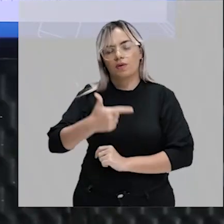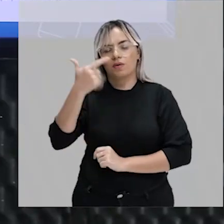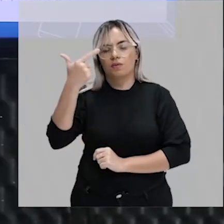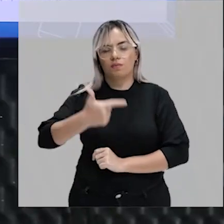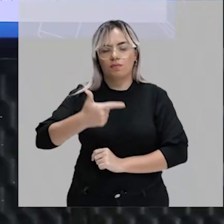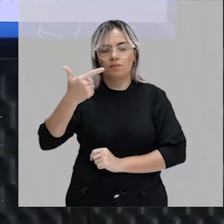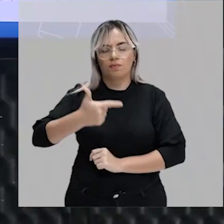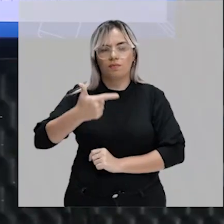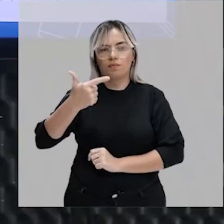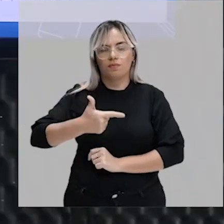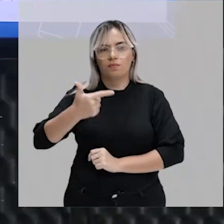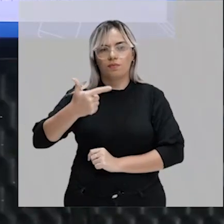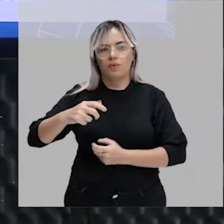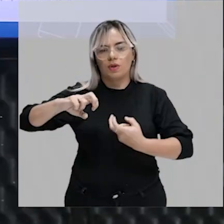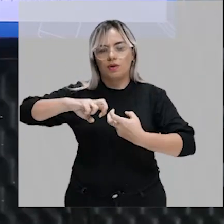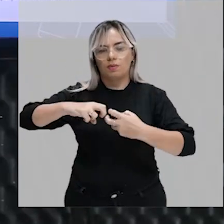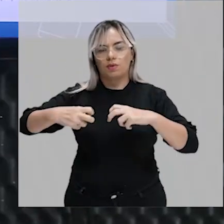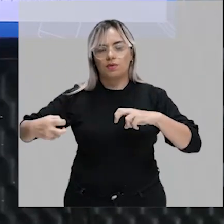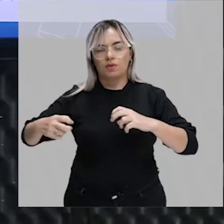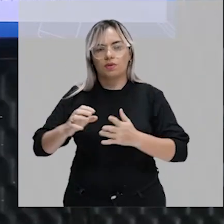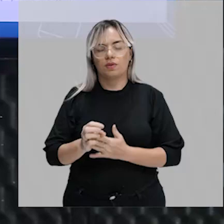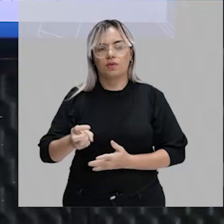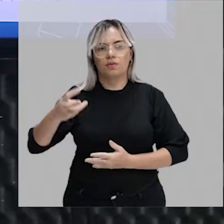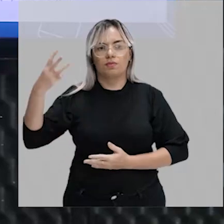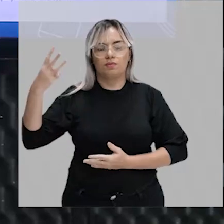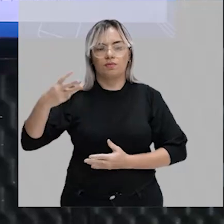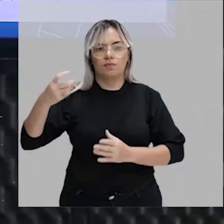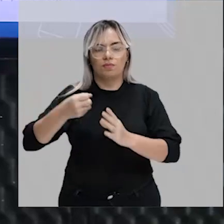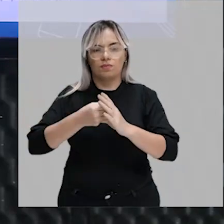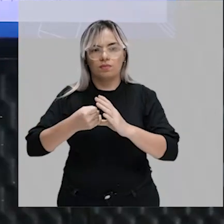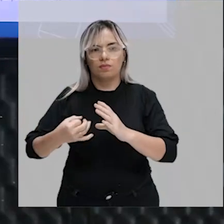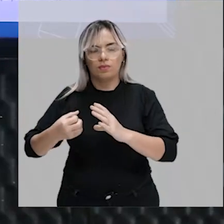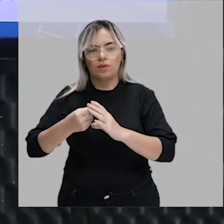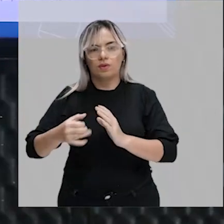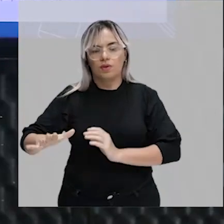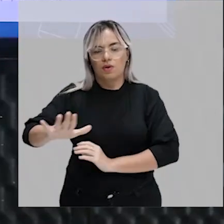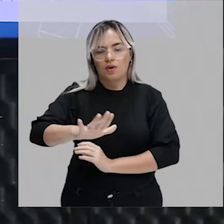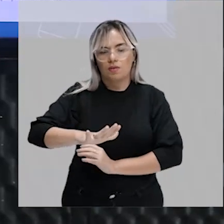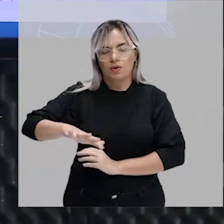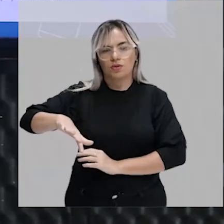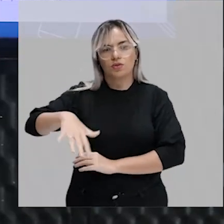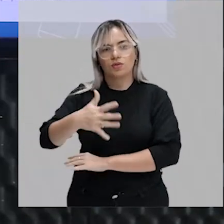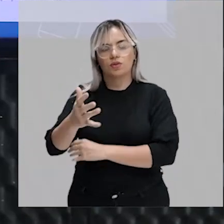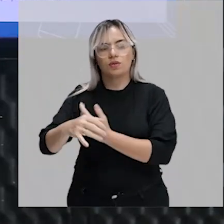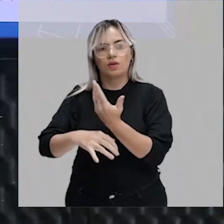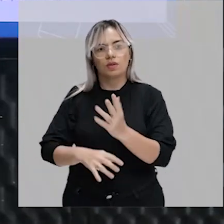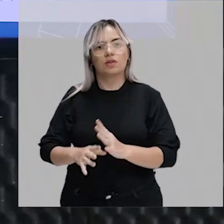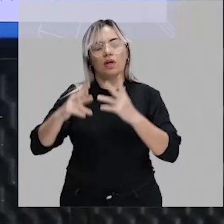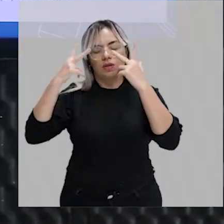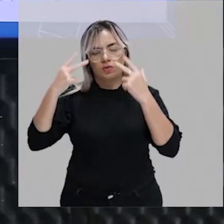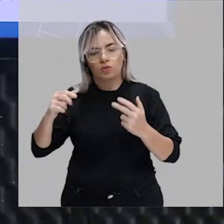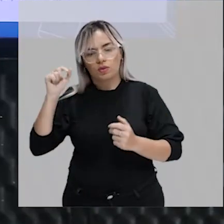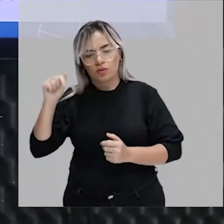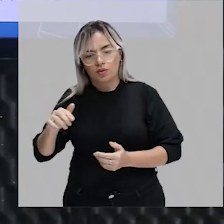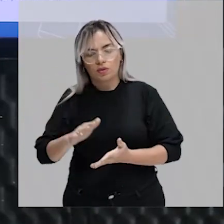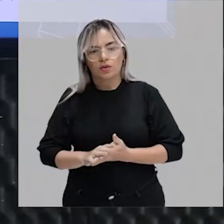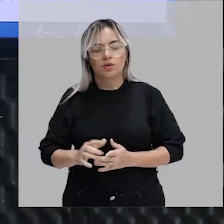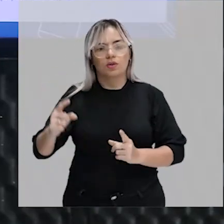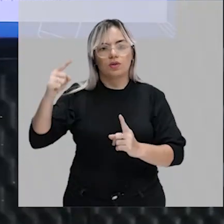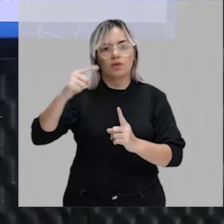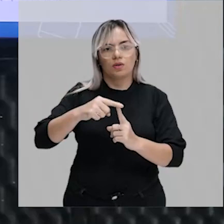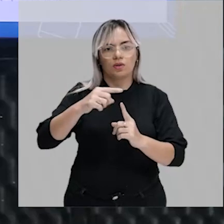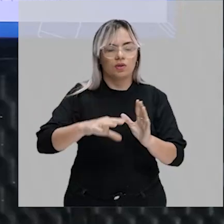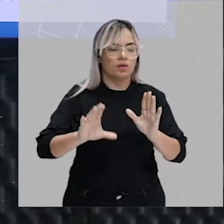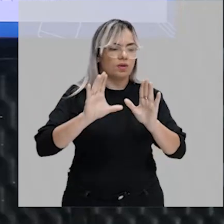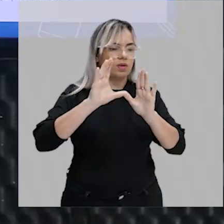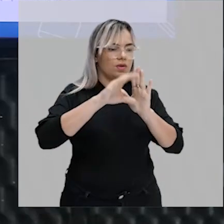coisa, reprodução. E a terceira, tem que ser em ambiente natural. Só que esse tipo de conceito está